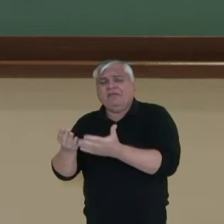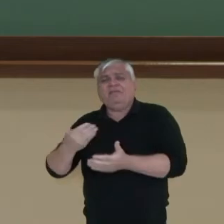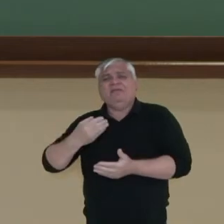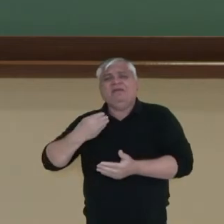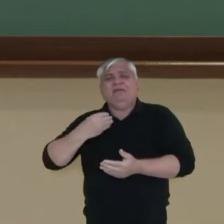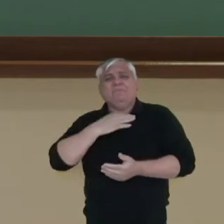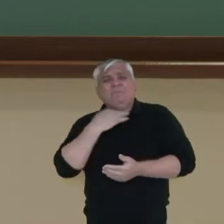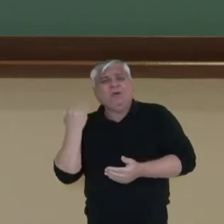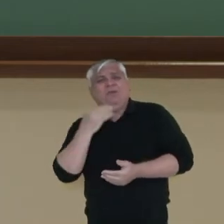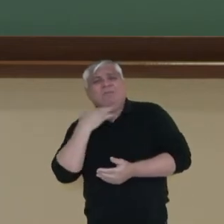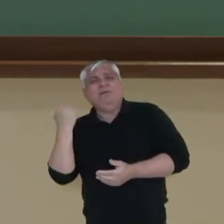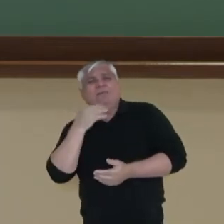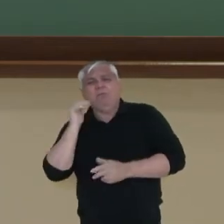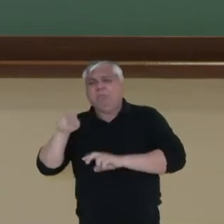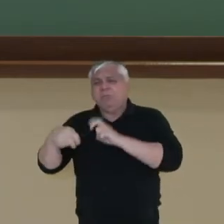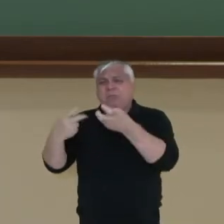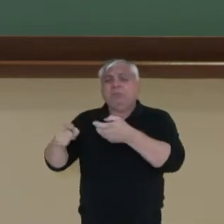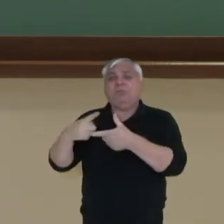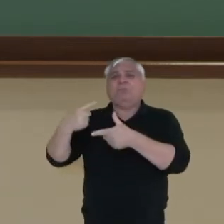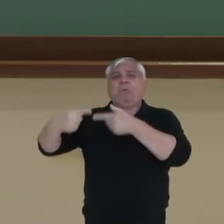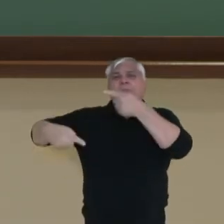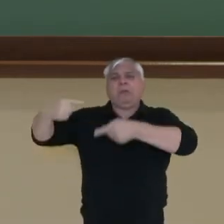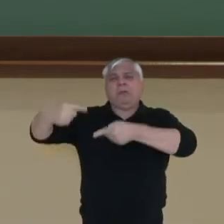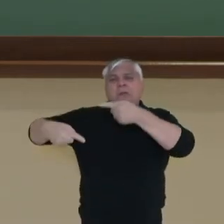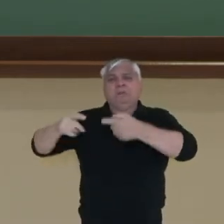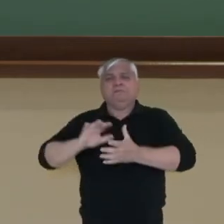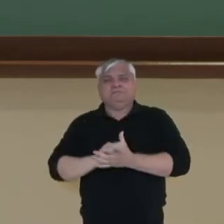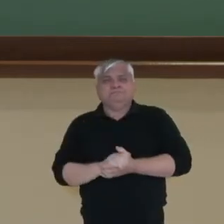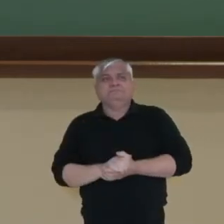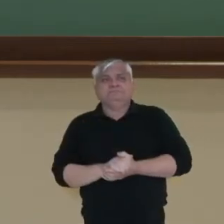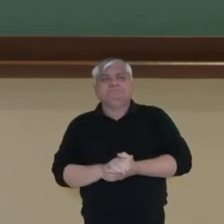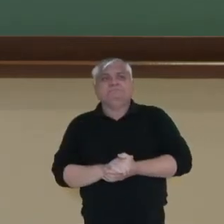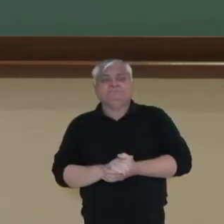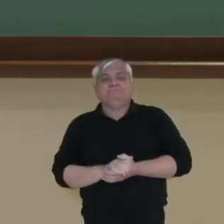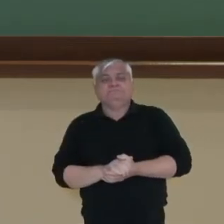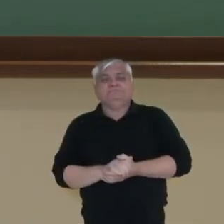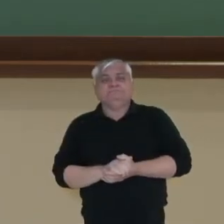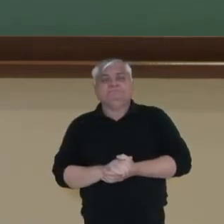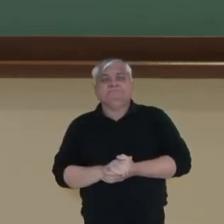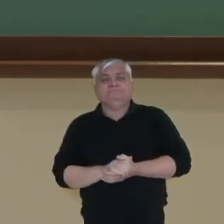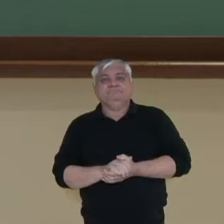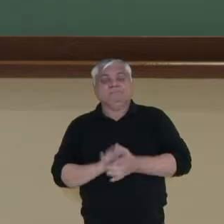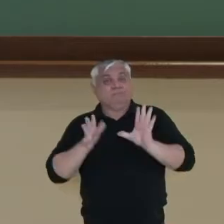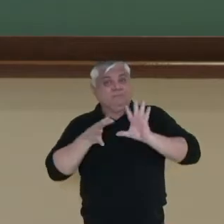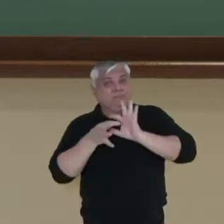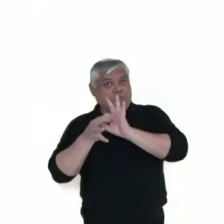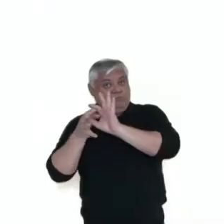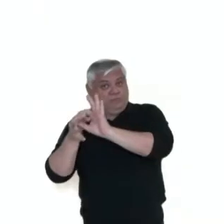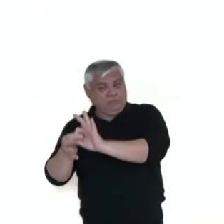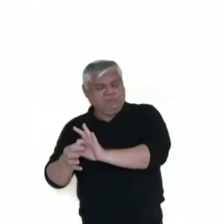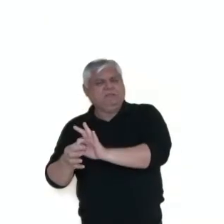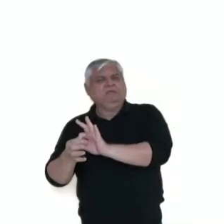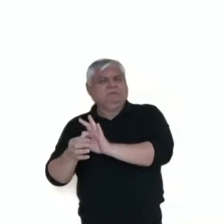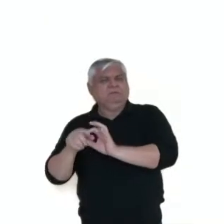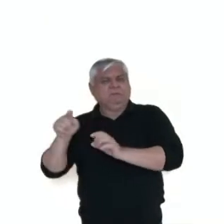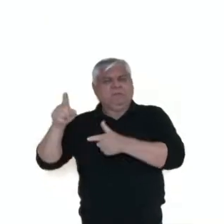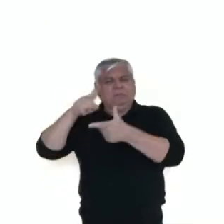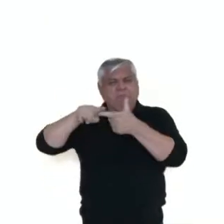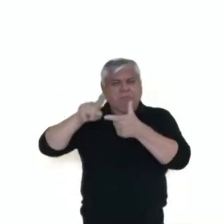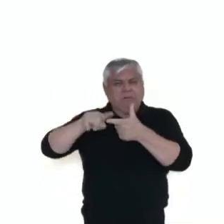vidas durante esses conflitos. Eis a questão. No contexto que encontramos o problema que